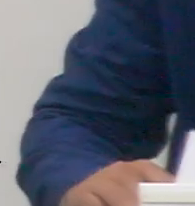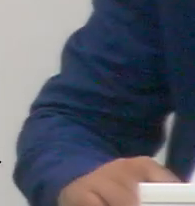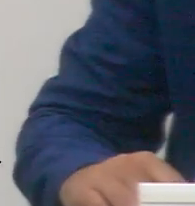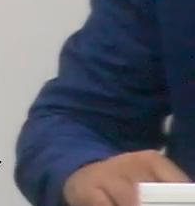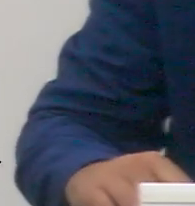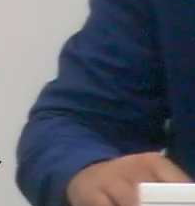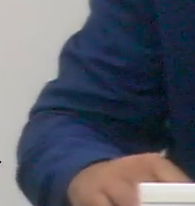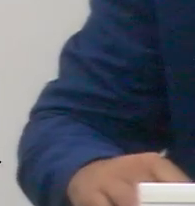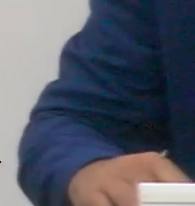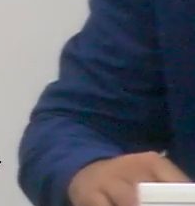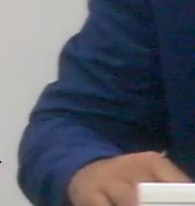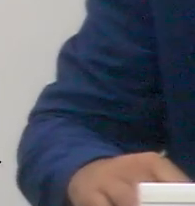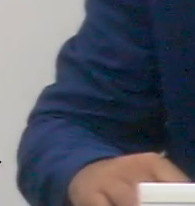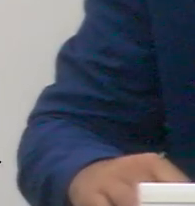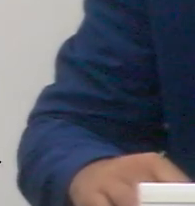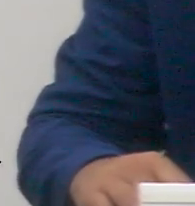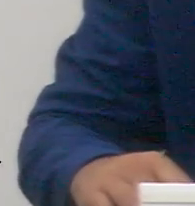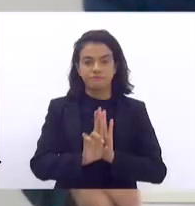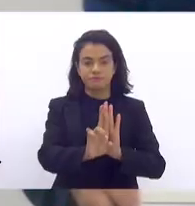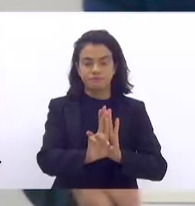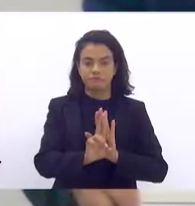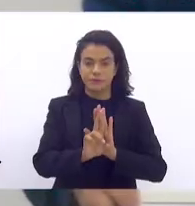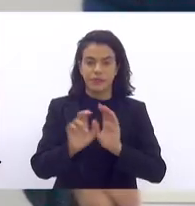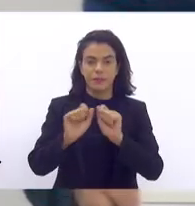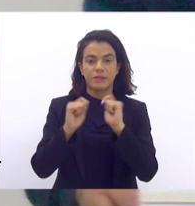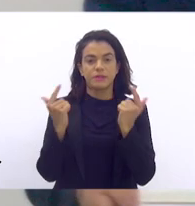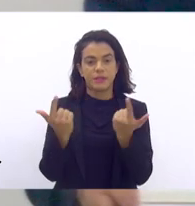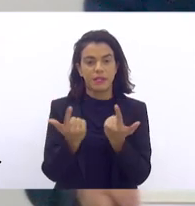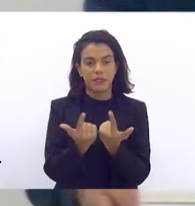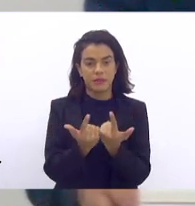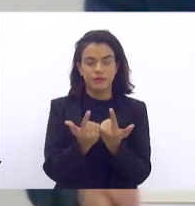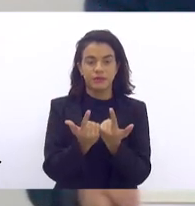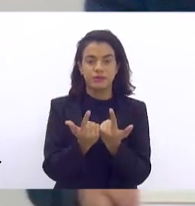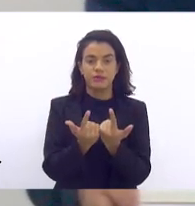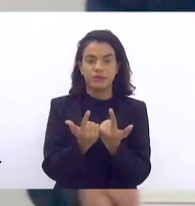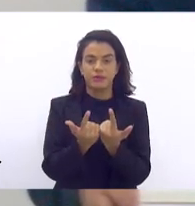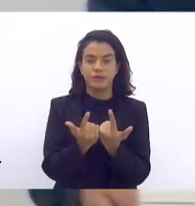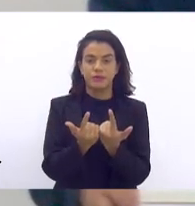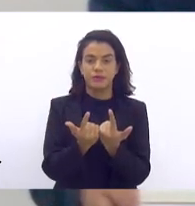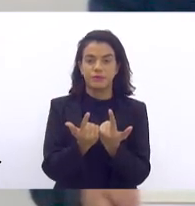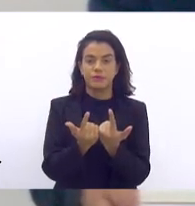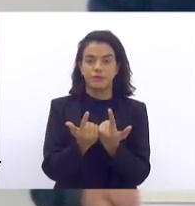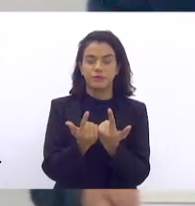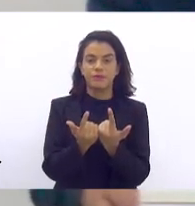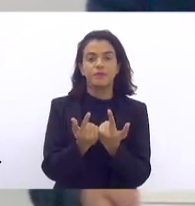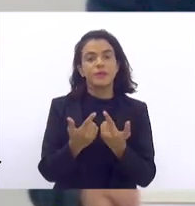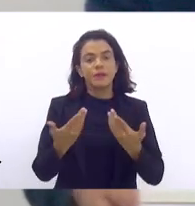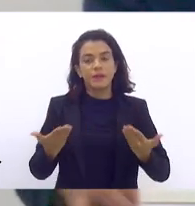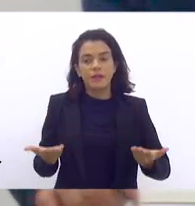agradecendo aqui em nome da casa sua presença então